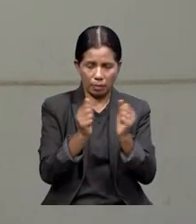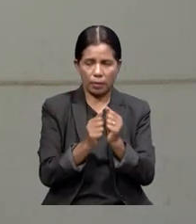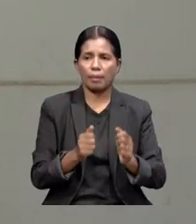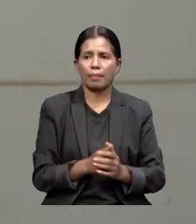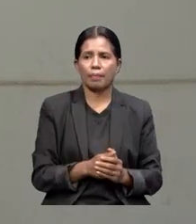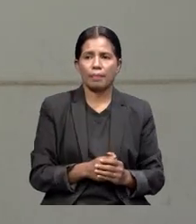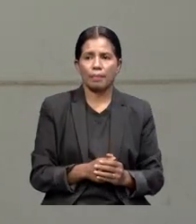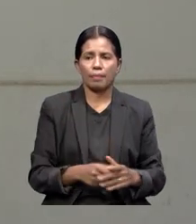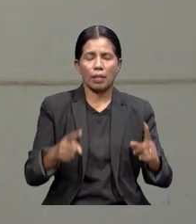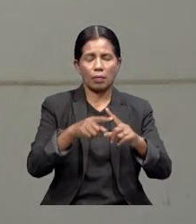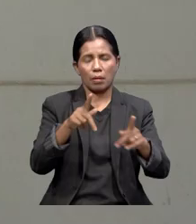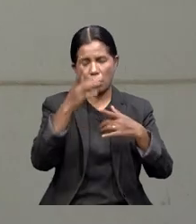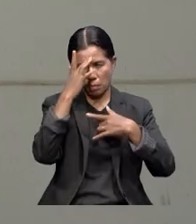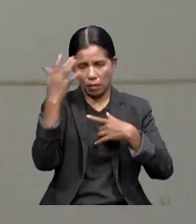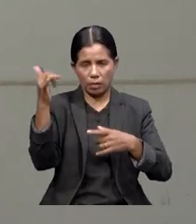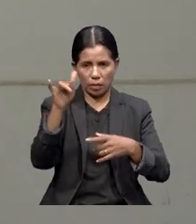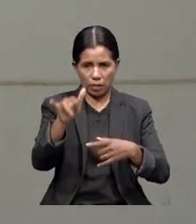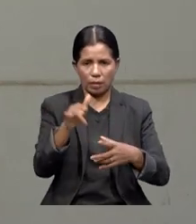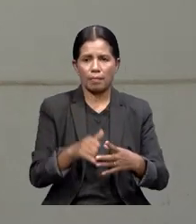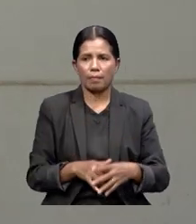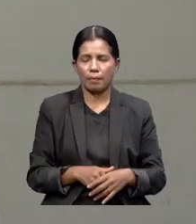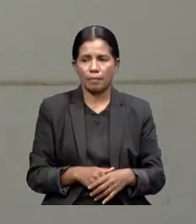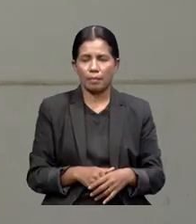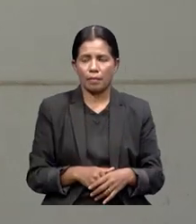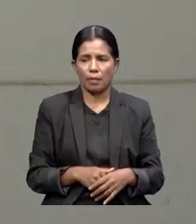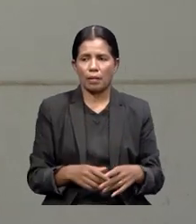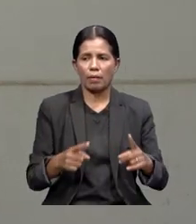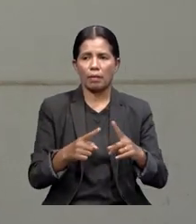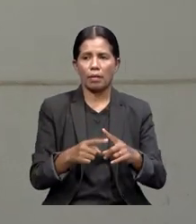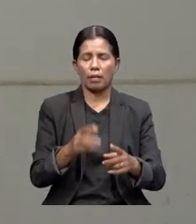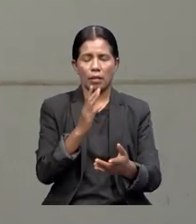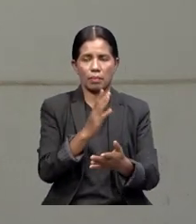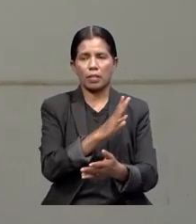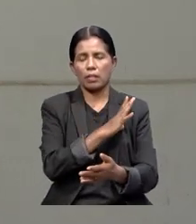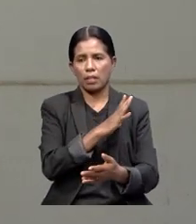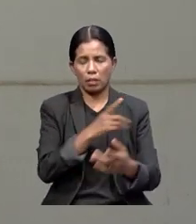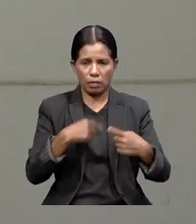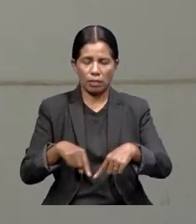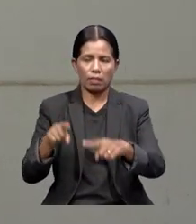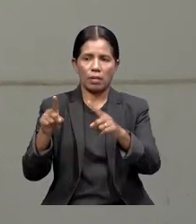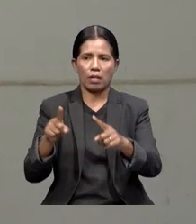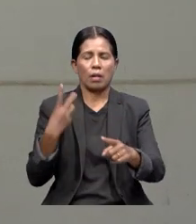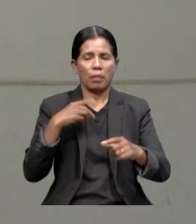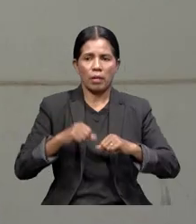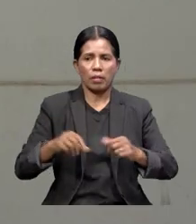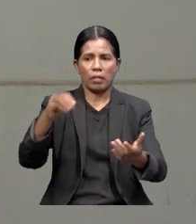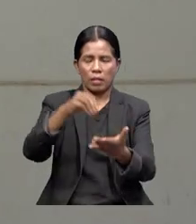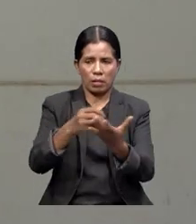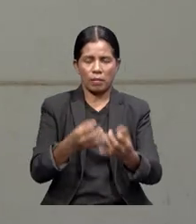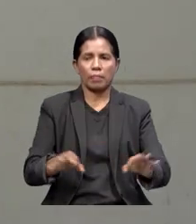Então, para o paciente ser bem aqui, bem aqui, o pendente dela, a mim continua a estar a